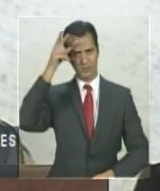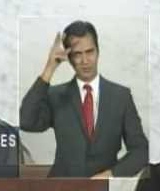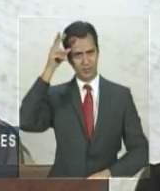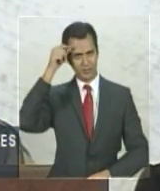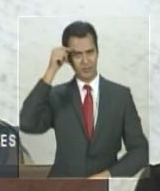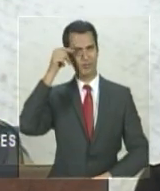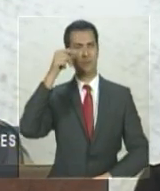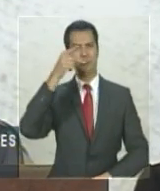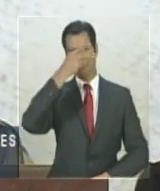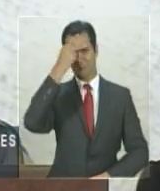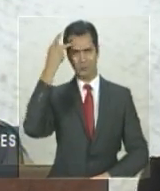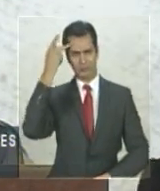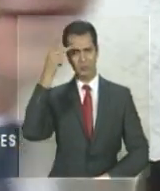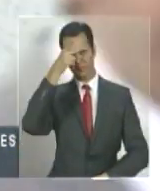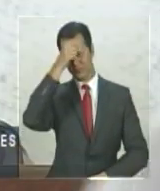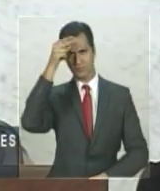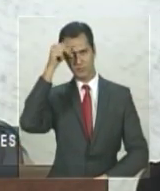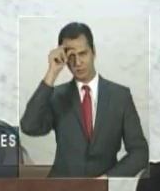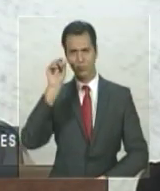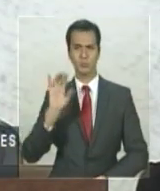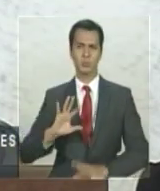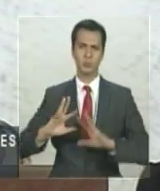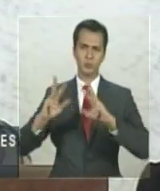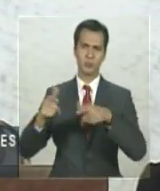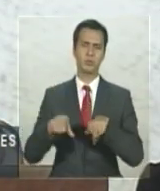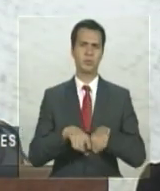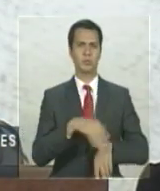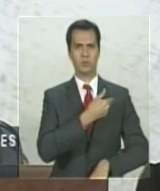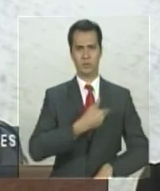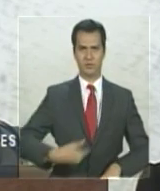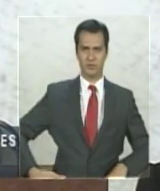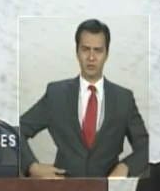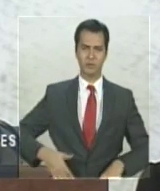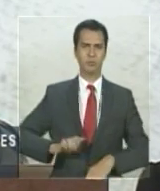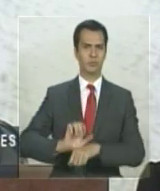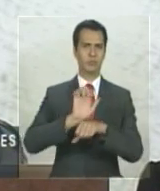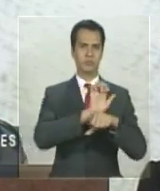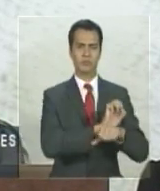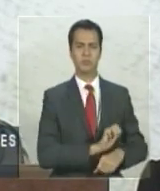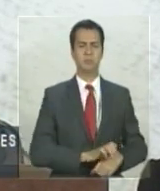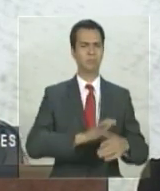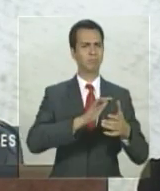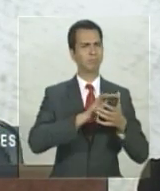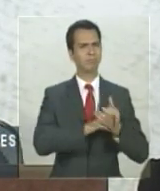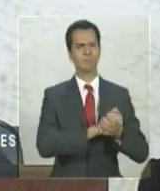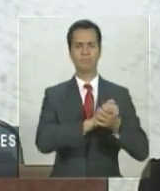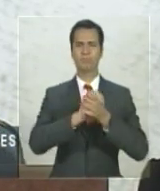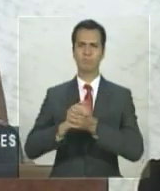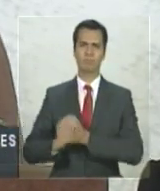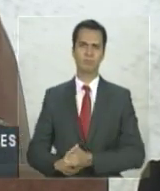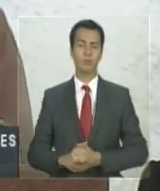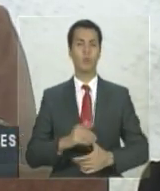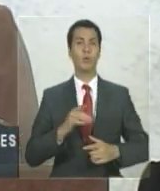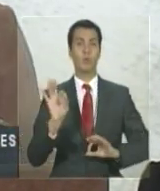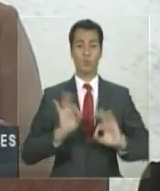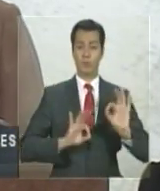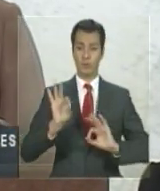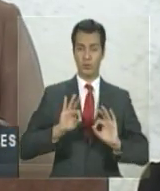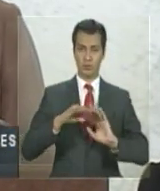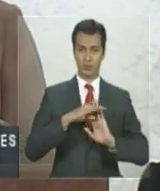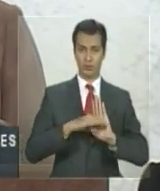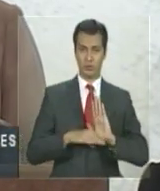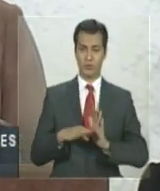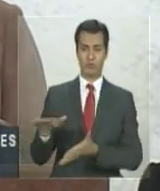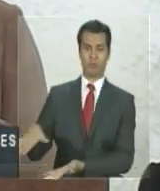porque os projetos que foram aqui apresentados, foram apresentados por quem conhece